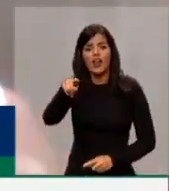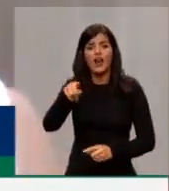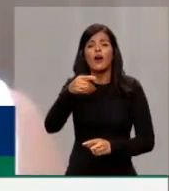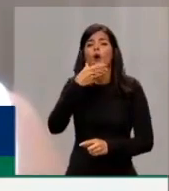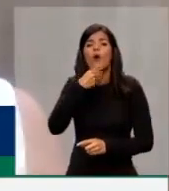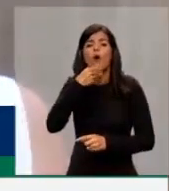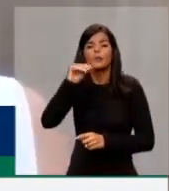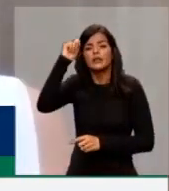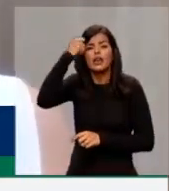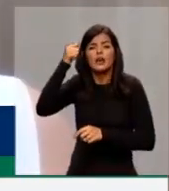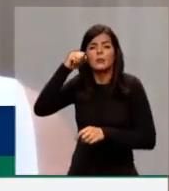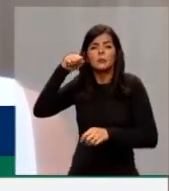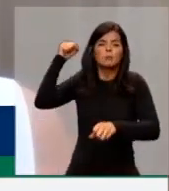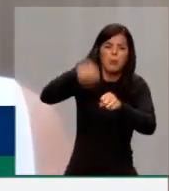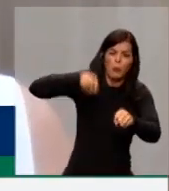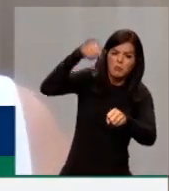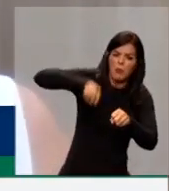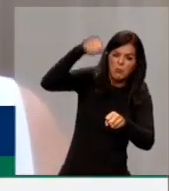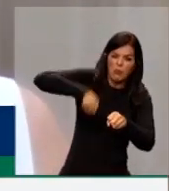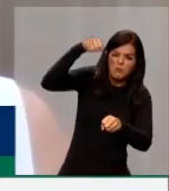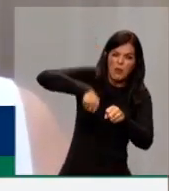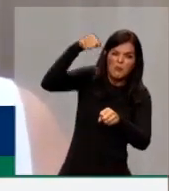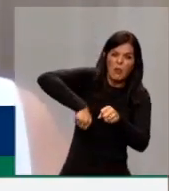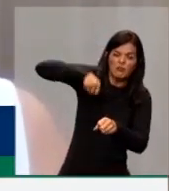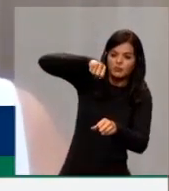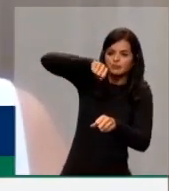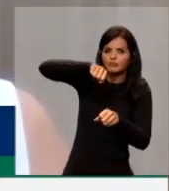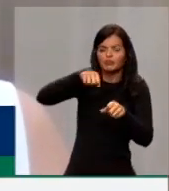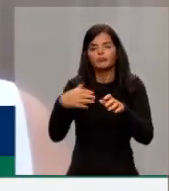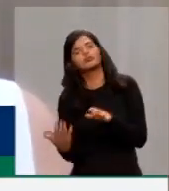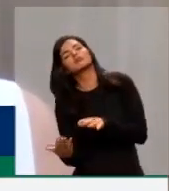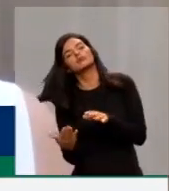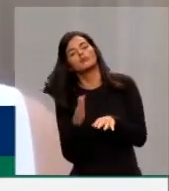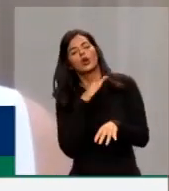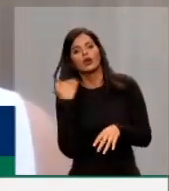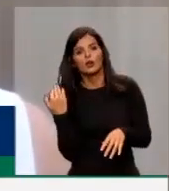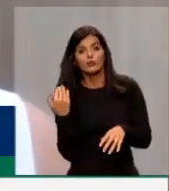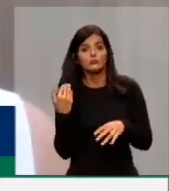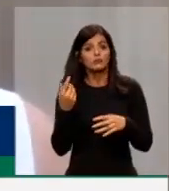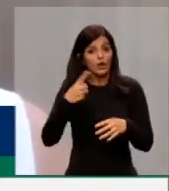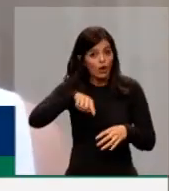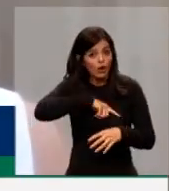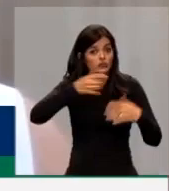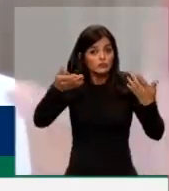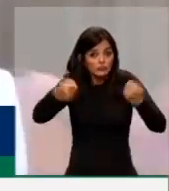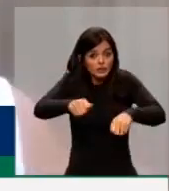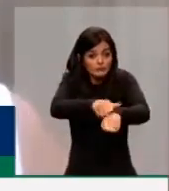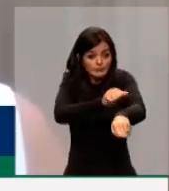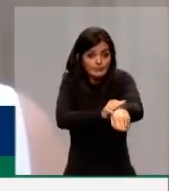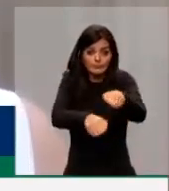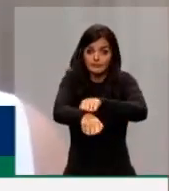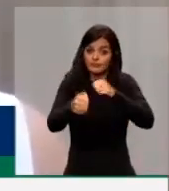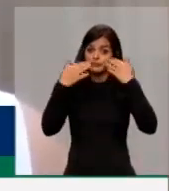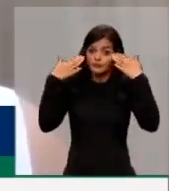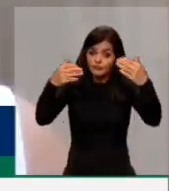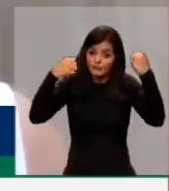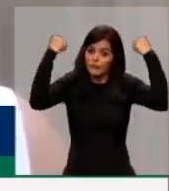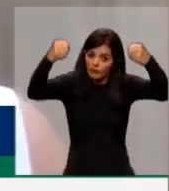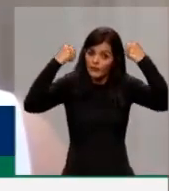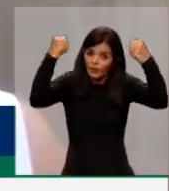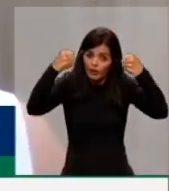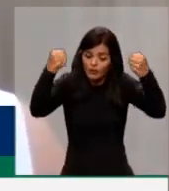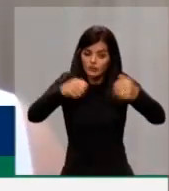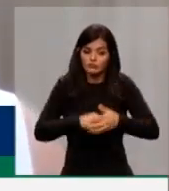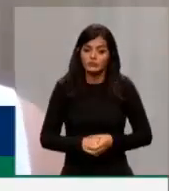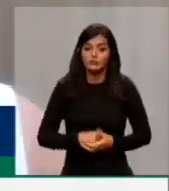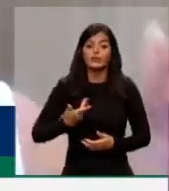minha apresentação, foi colocado que a gente foi os primeiros a criar um banco. Não é porque a gente quer ser dona do banco só para ser banqueira, não. Nós queremos